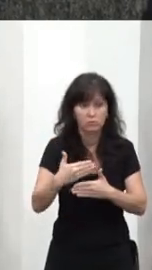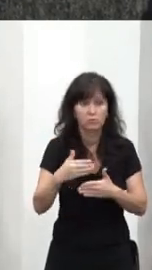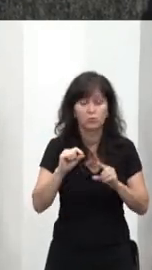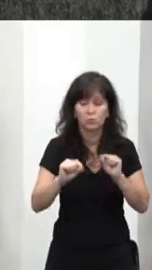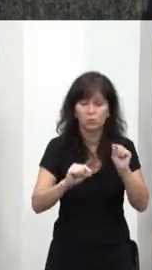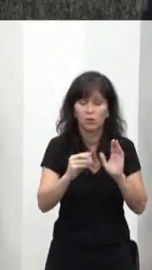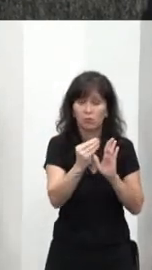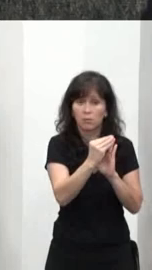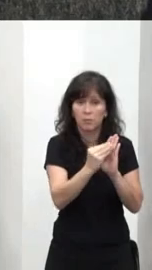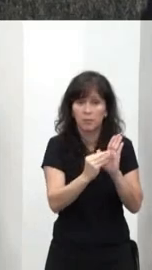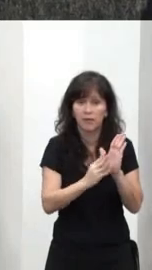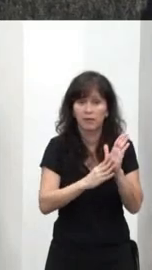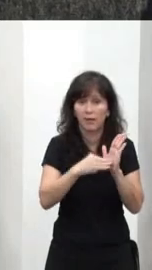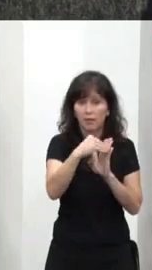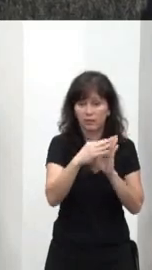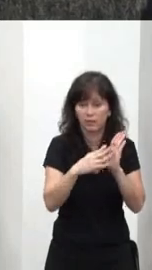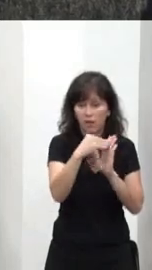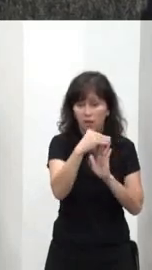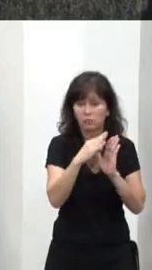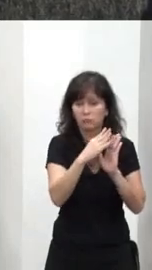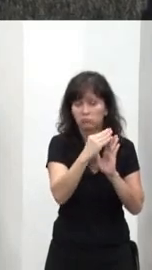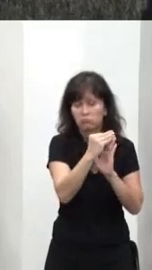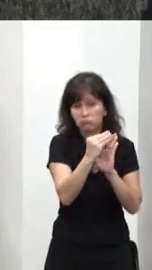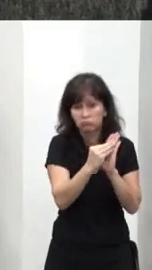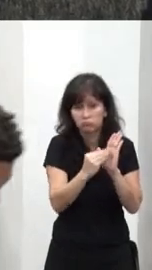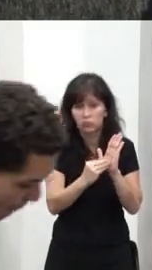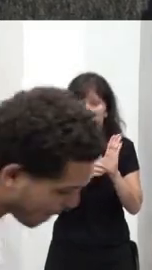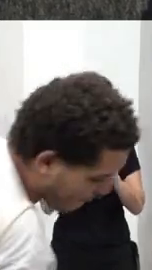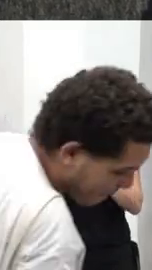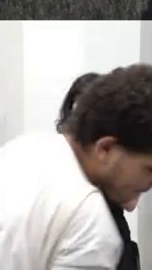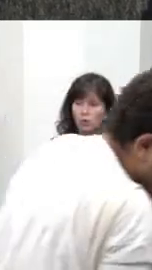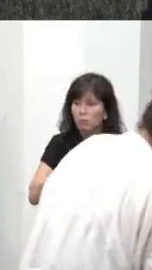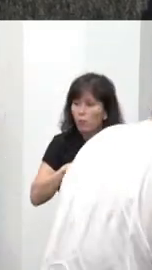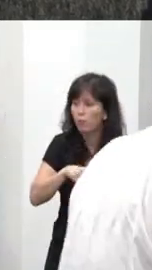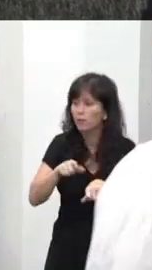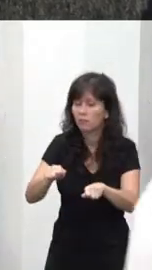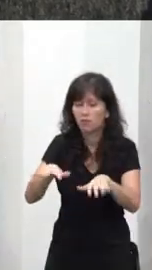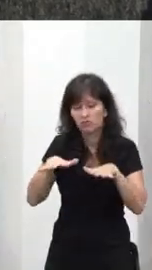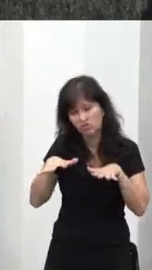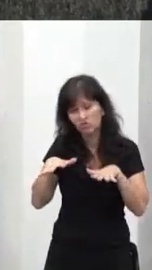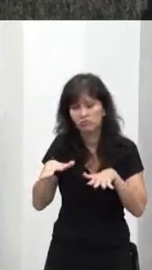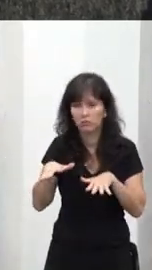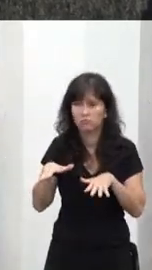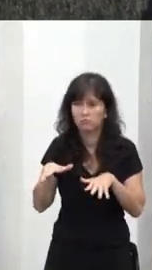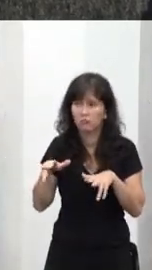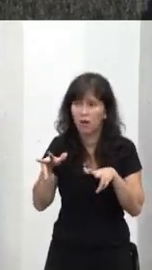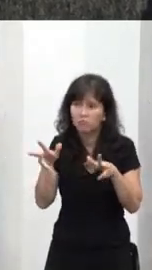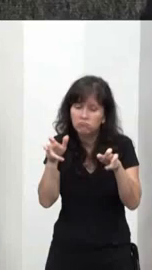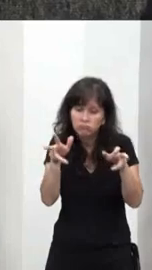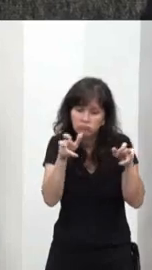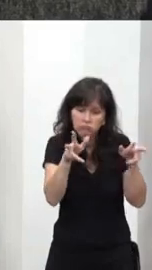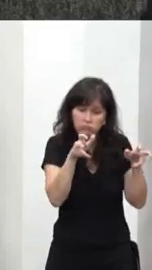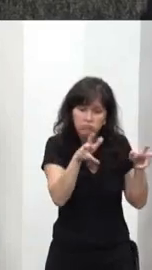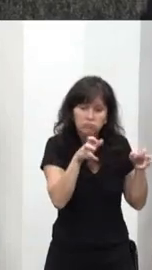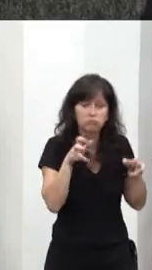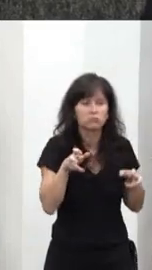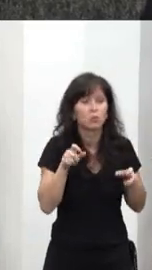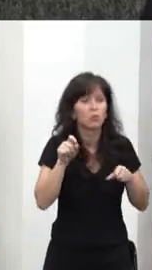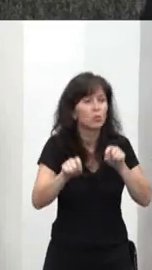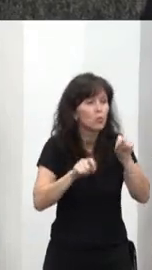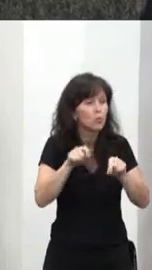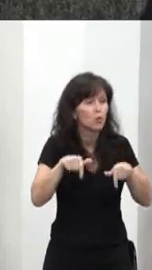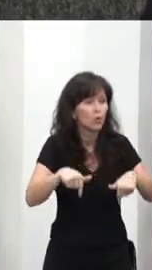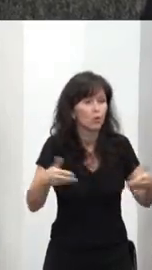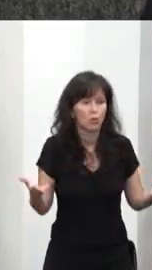um calendário onde as oitivas a atividades fundamentais para garantia dessas escutas que nós tivemos aqui